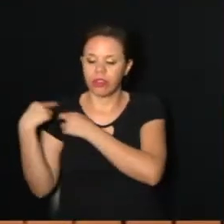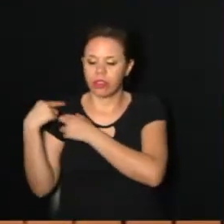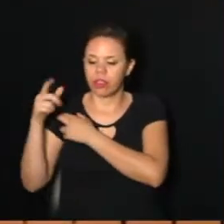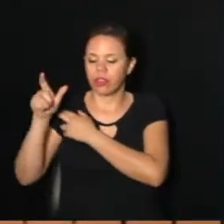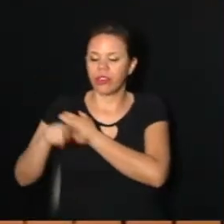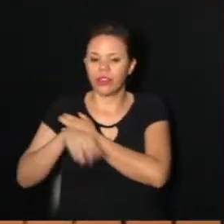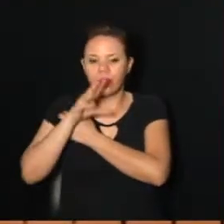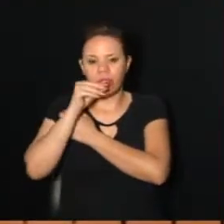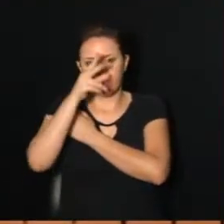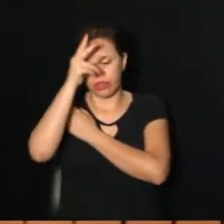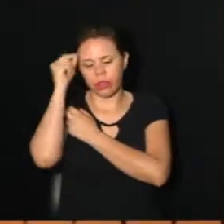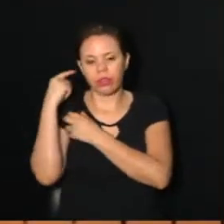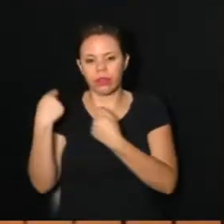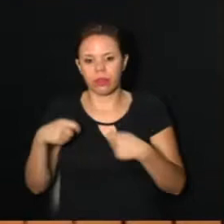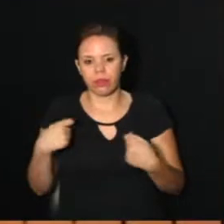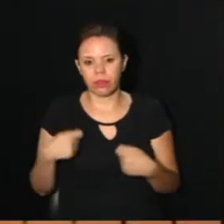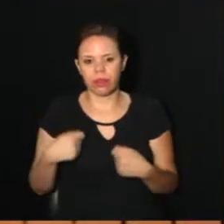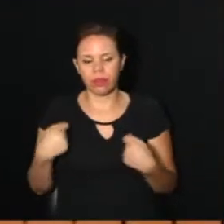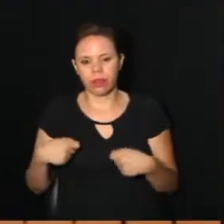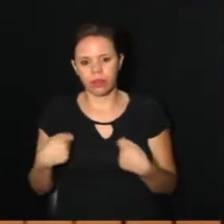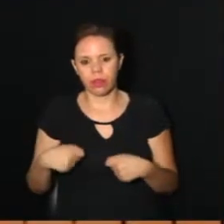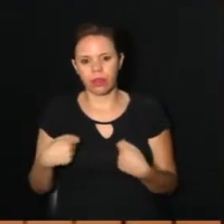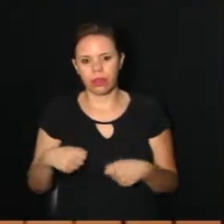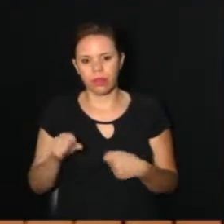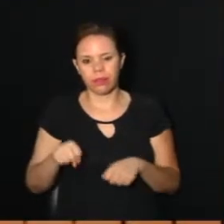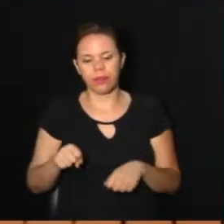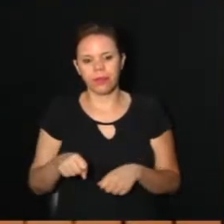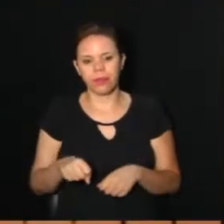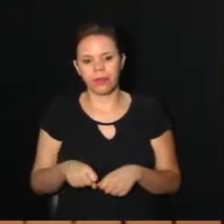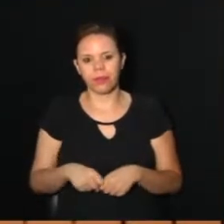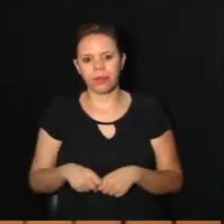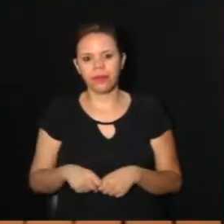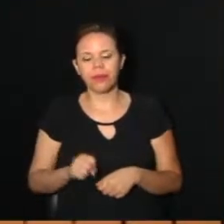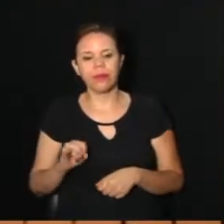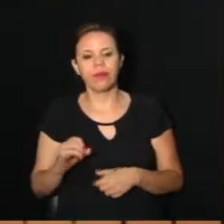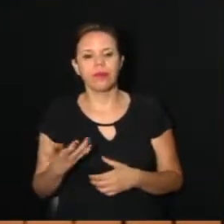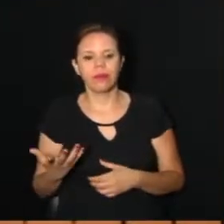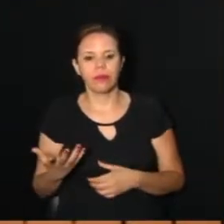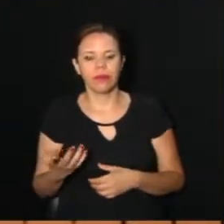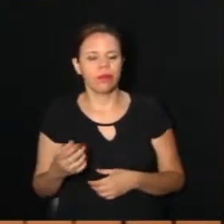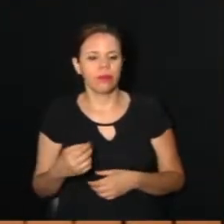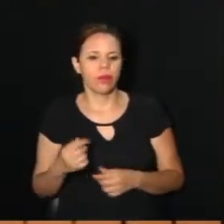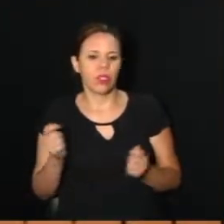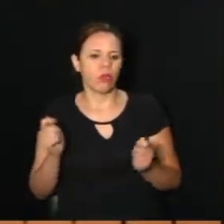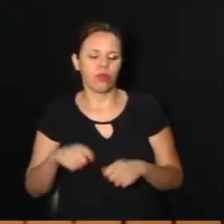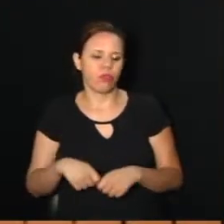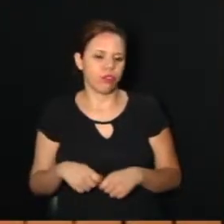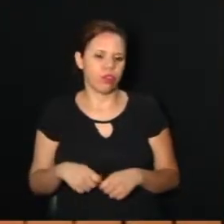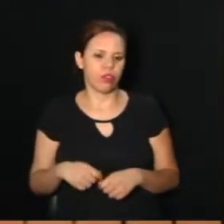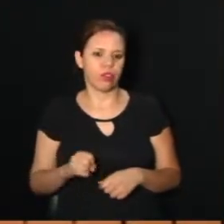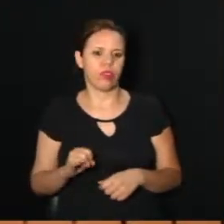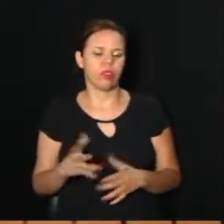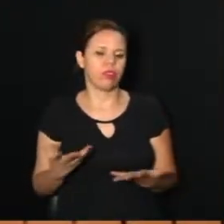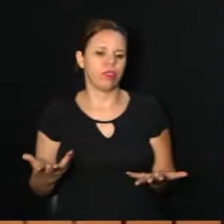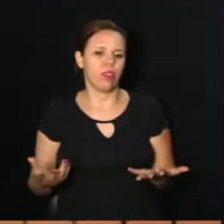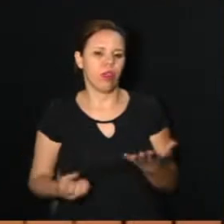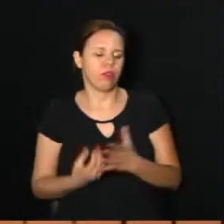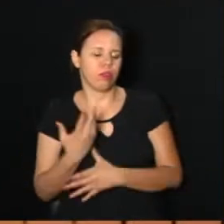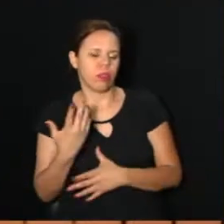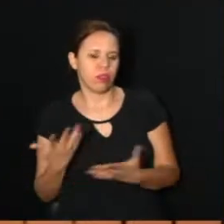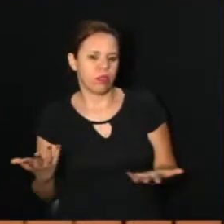público. E é preciso. Sim. Não é possível essa máquina lenta, não é possível não, né, não se emocionar